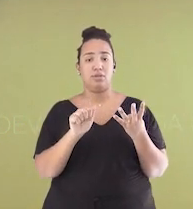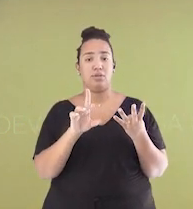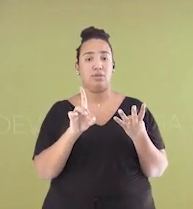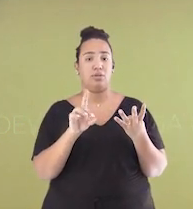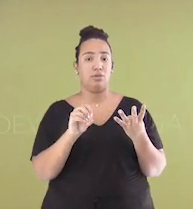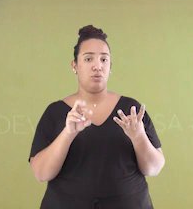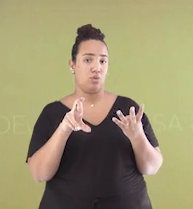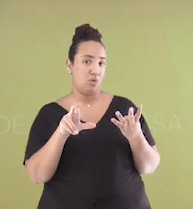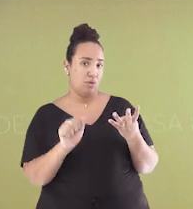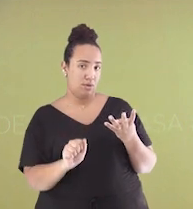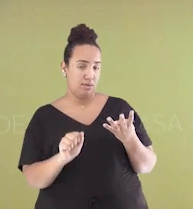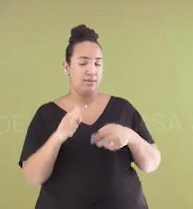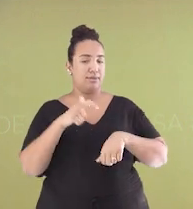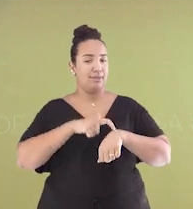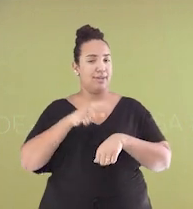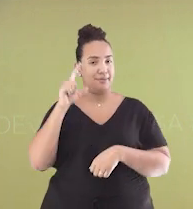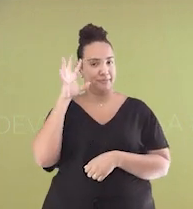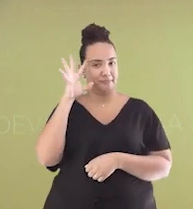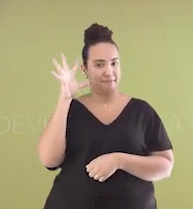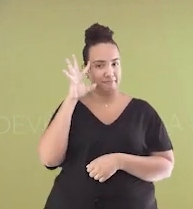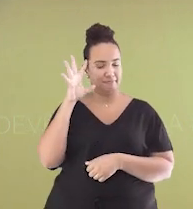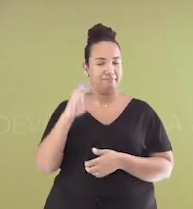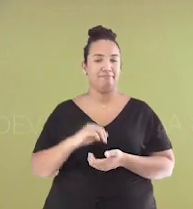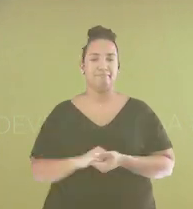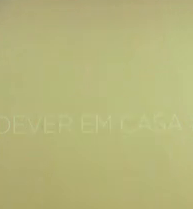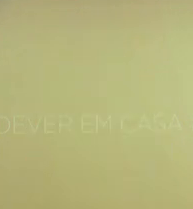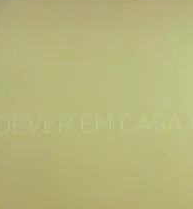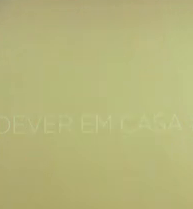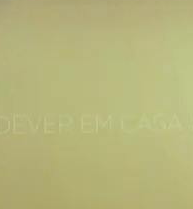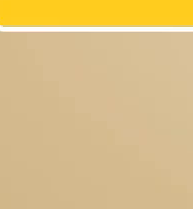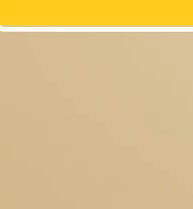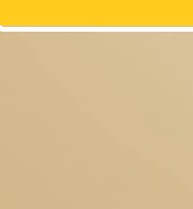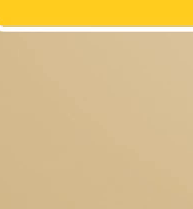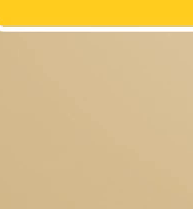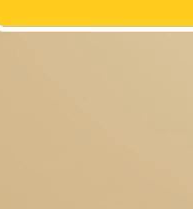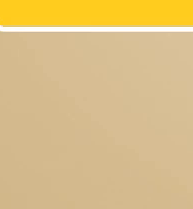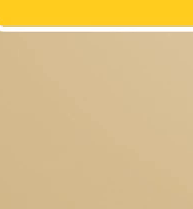letra D, Teodora? Pensem aí.